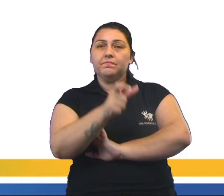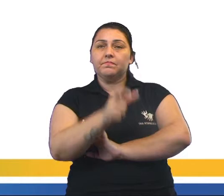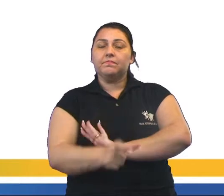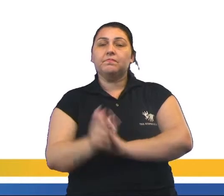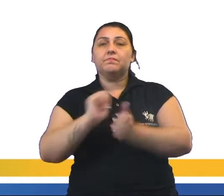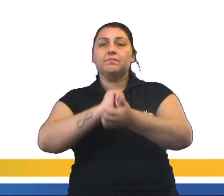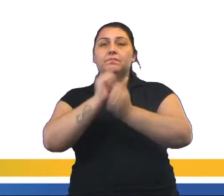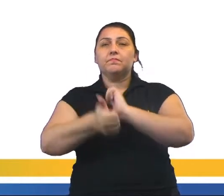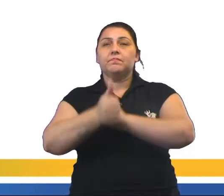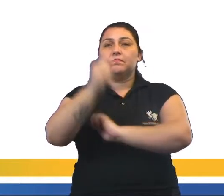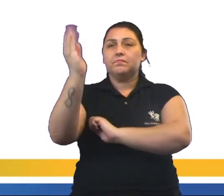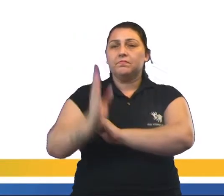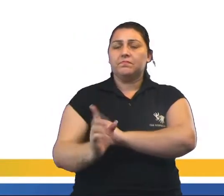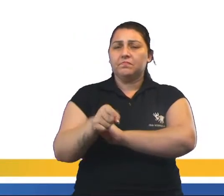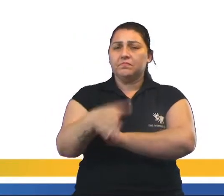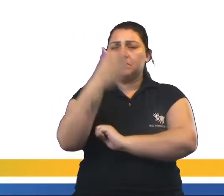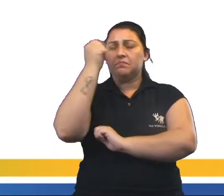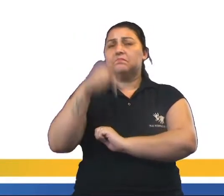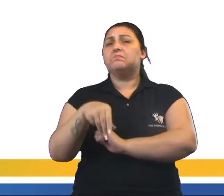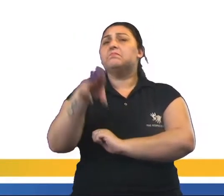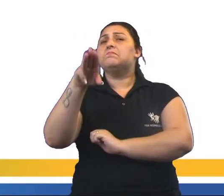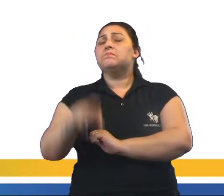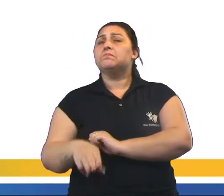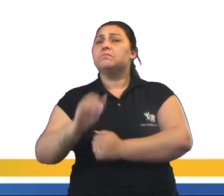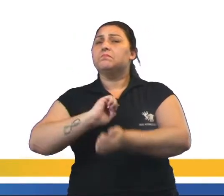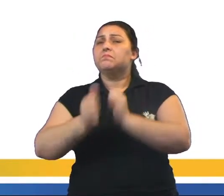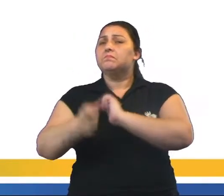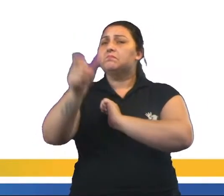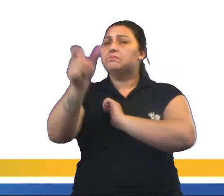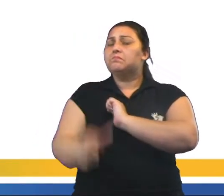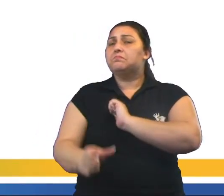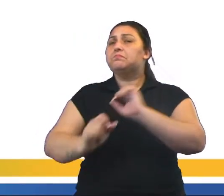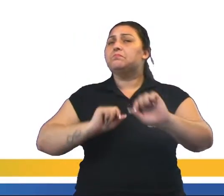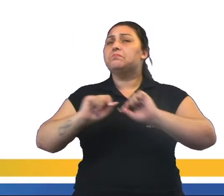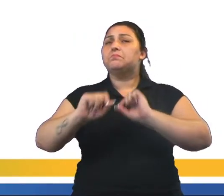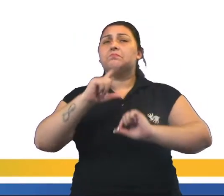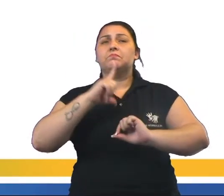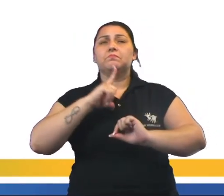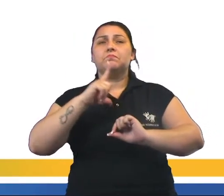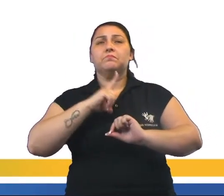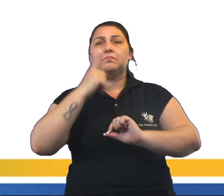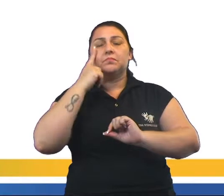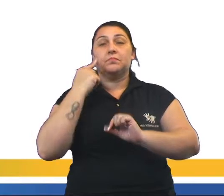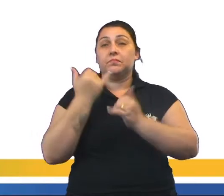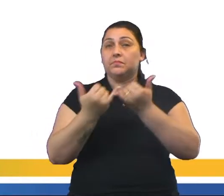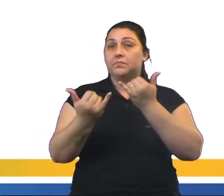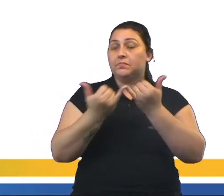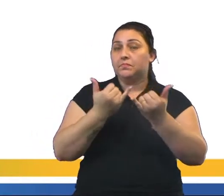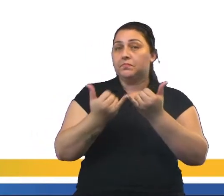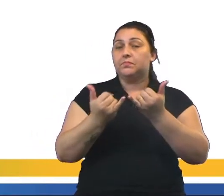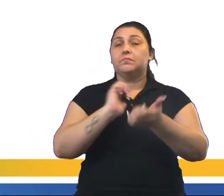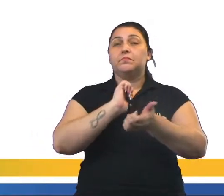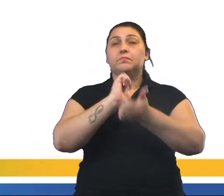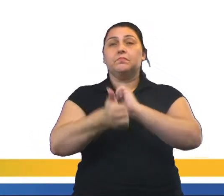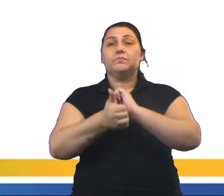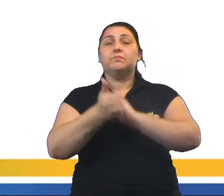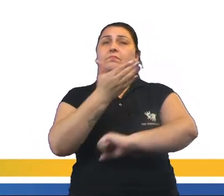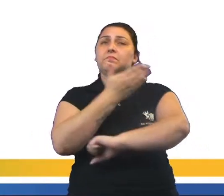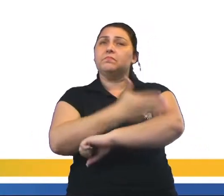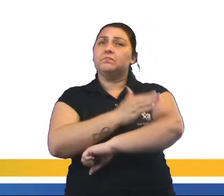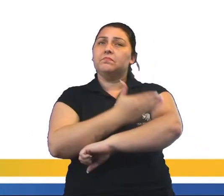brasileiro. Você sabe quem são esses atletas e o que eles têm em comum? Dos esportes que